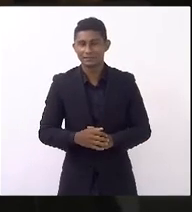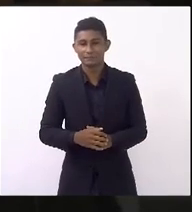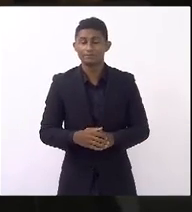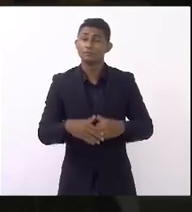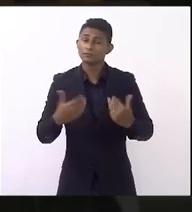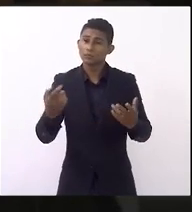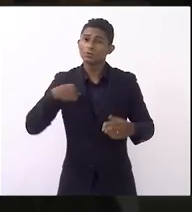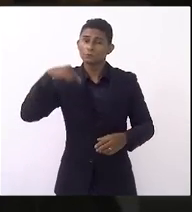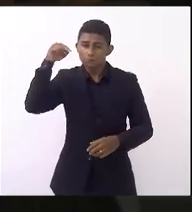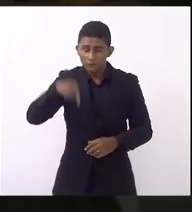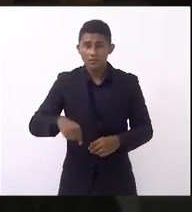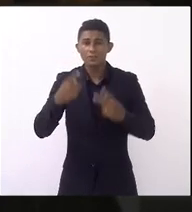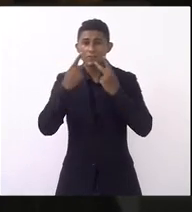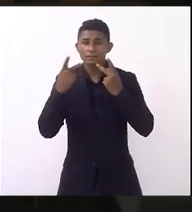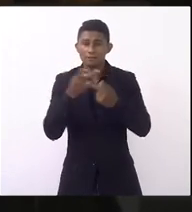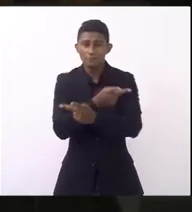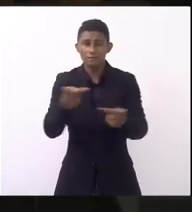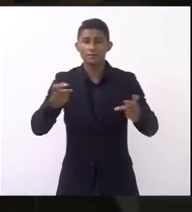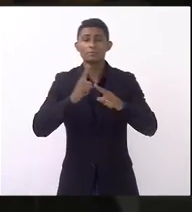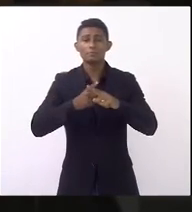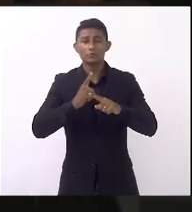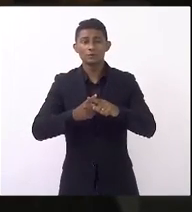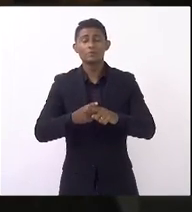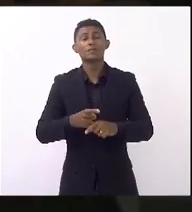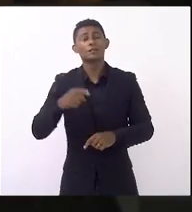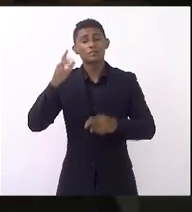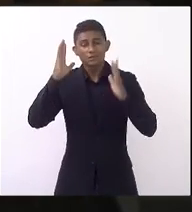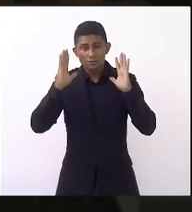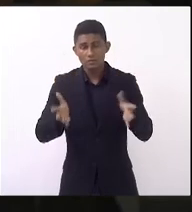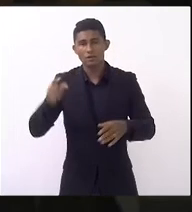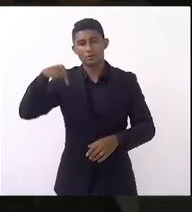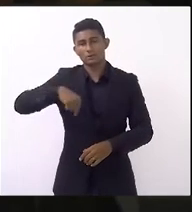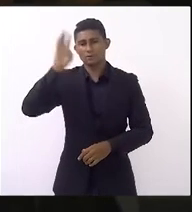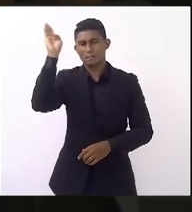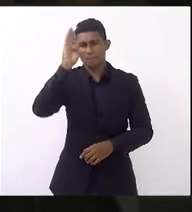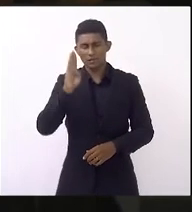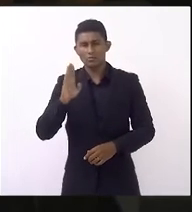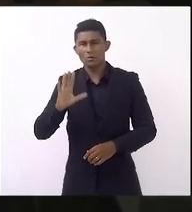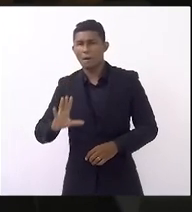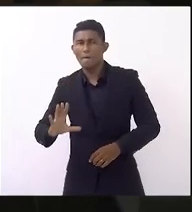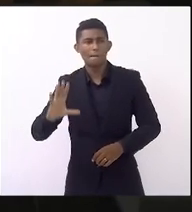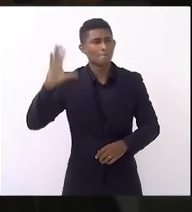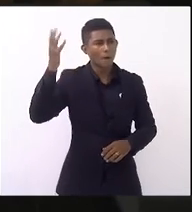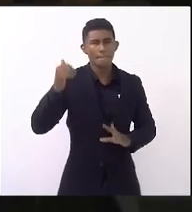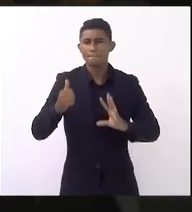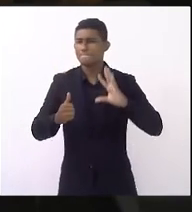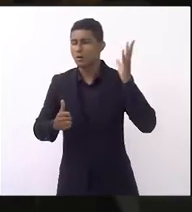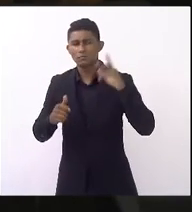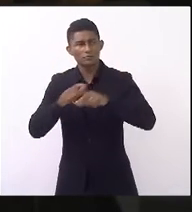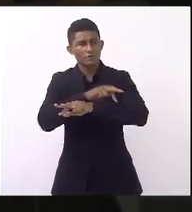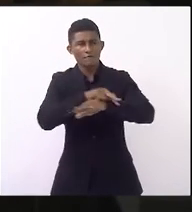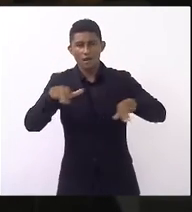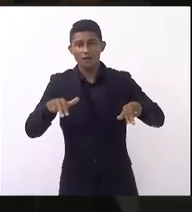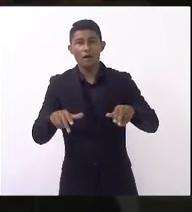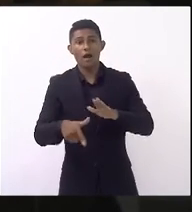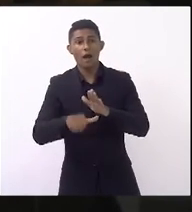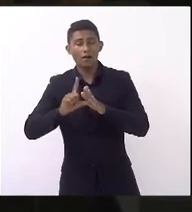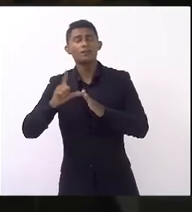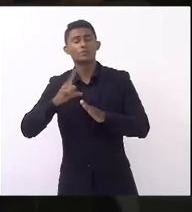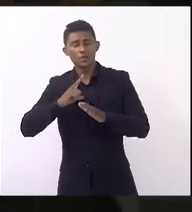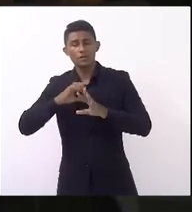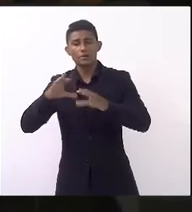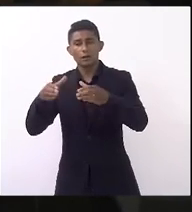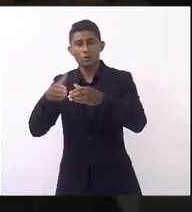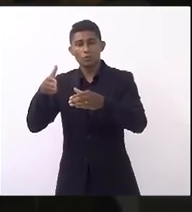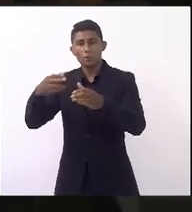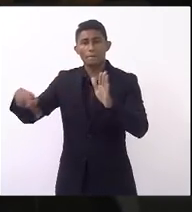chamando a atenção, porque já tivemos nesse próprio país organização mínima para esses enfrentamentos. E